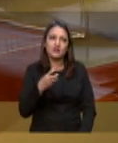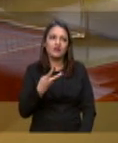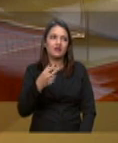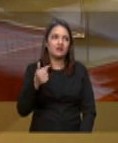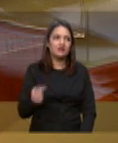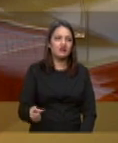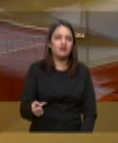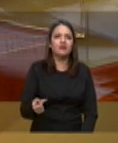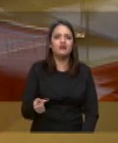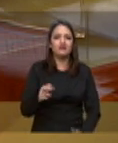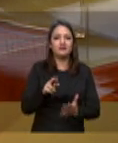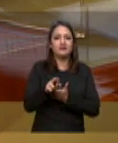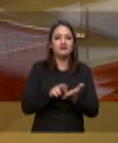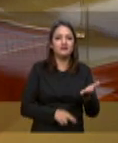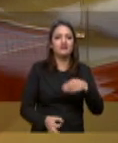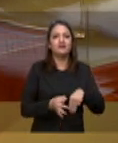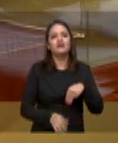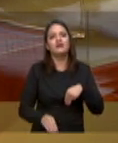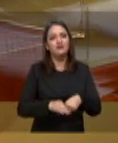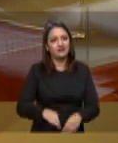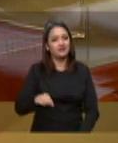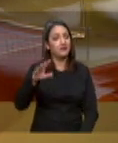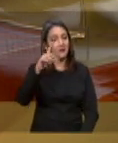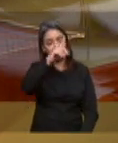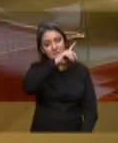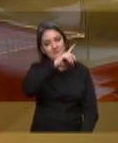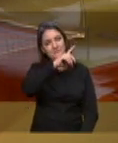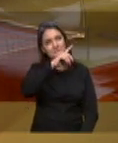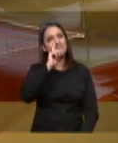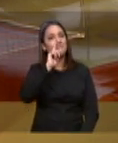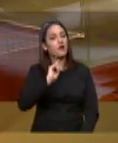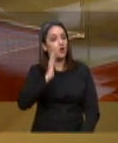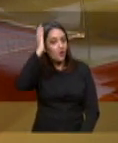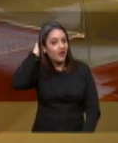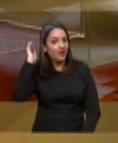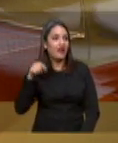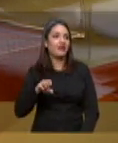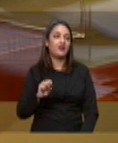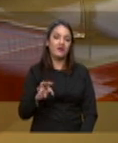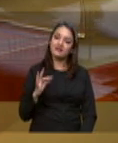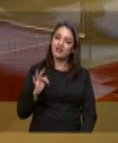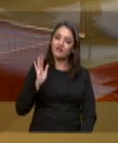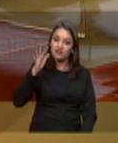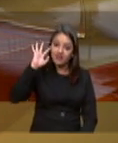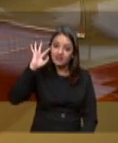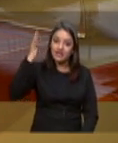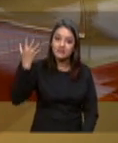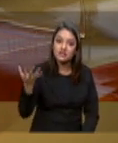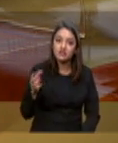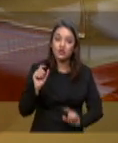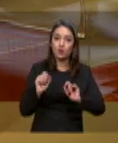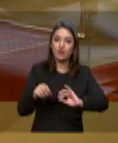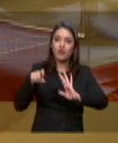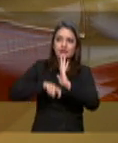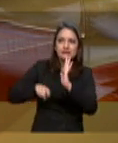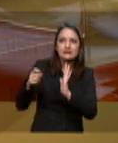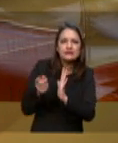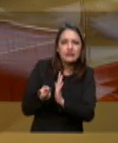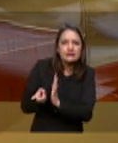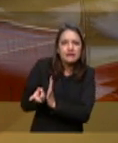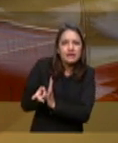do ministro Marco Aurélio, esse Augusto Supremo Tribunal Federal já decidiu que a apropriação indébita tributária, a